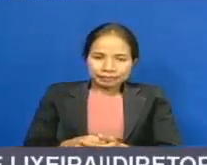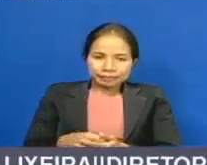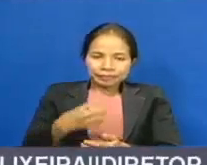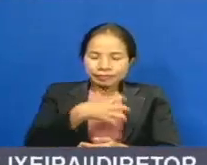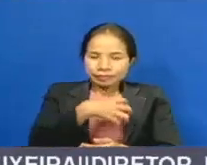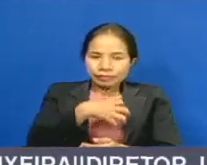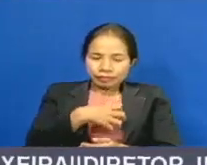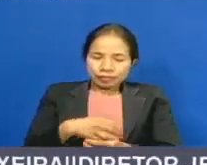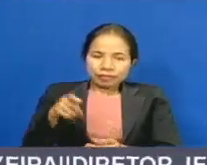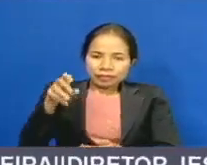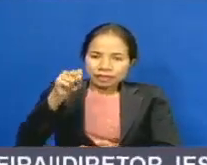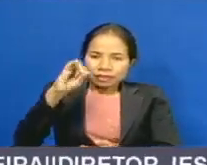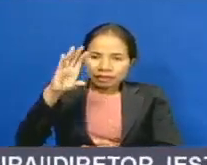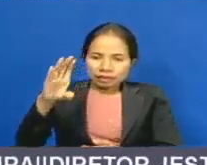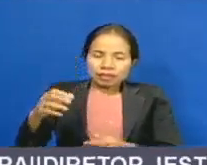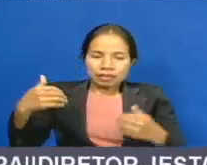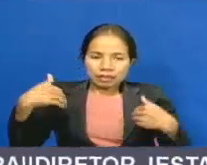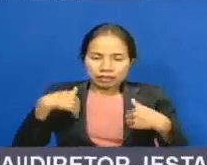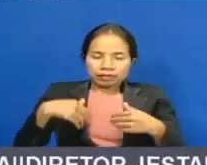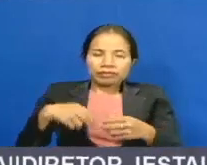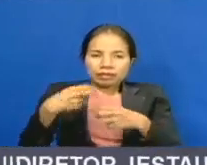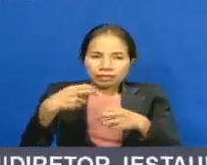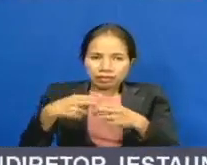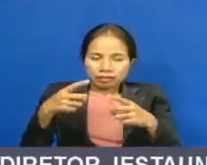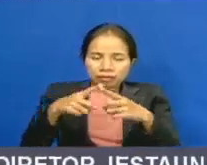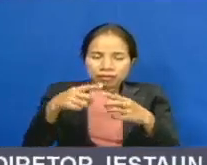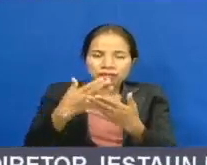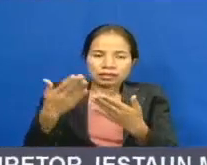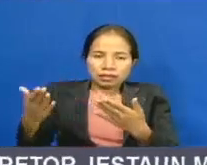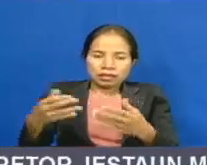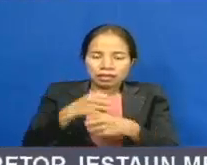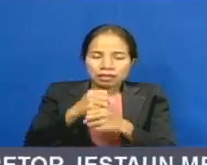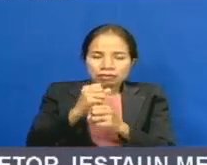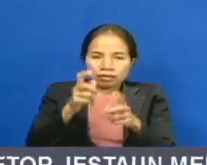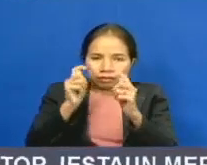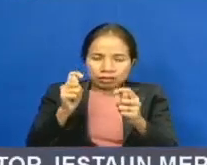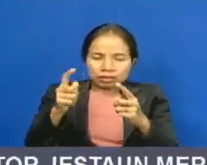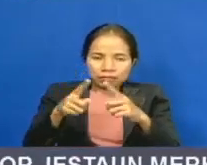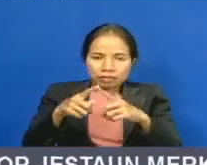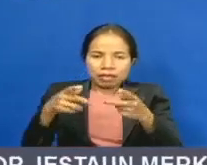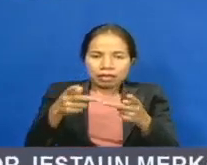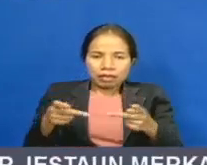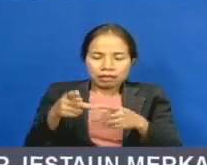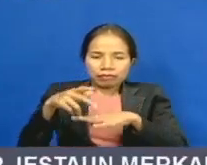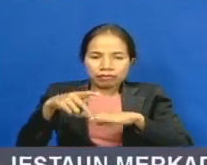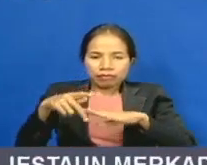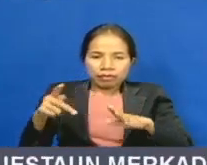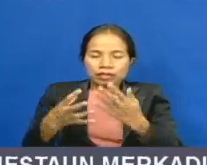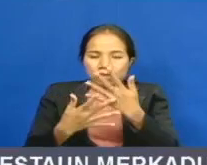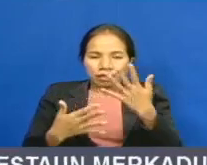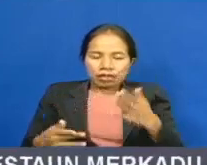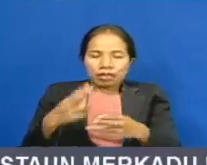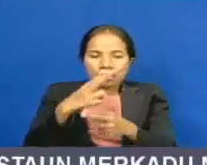criminal pisi sei iha limitação ba equipamentos atu haloteste ba infatin ran